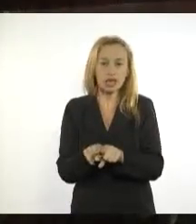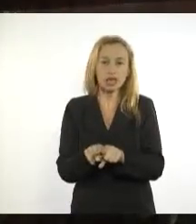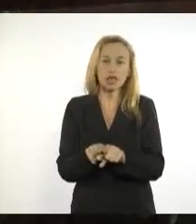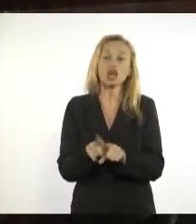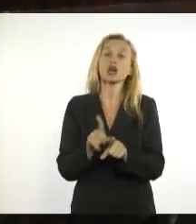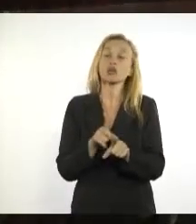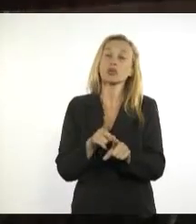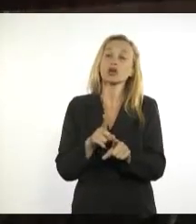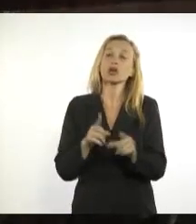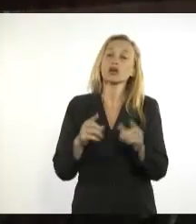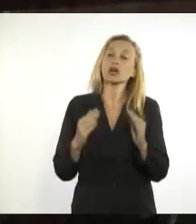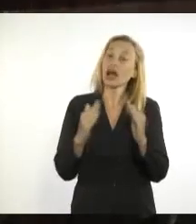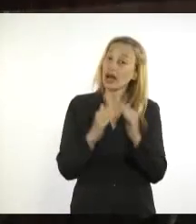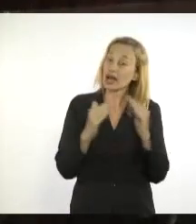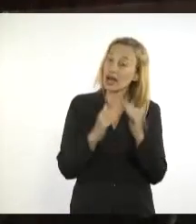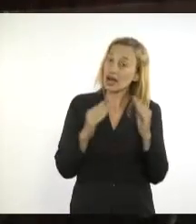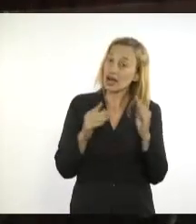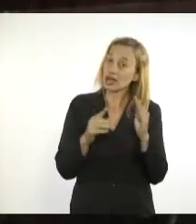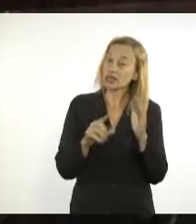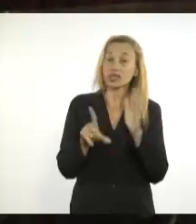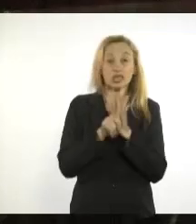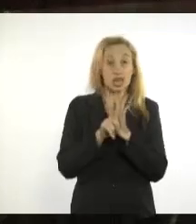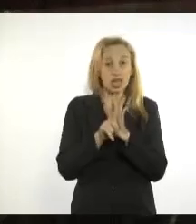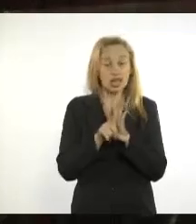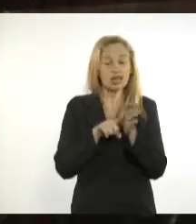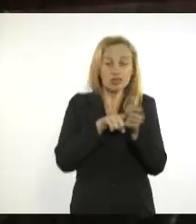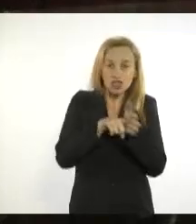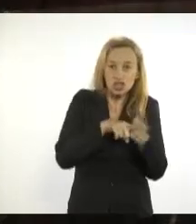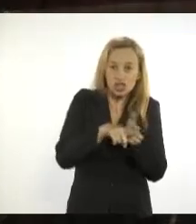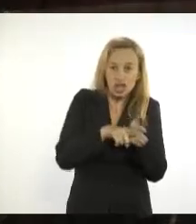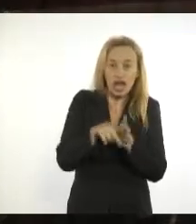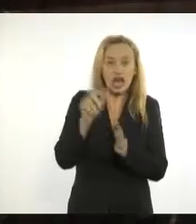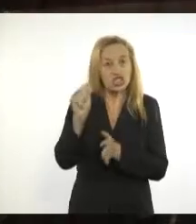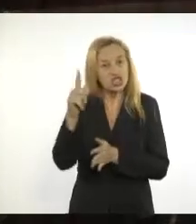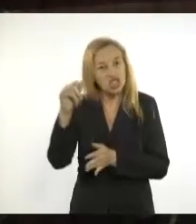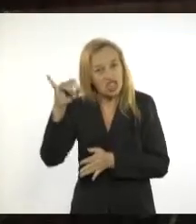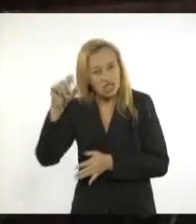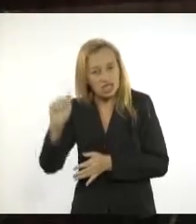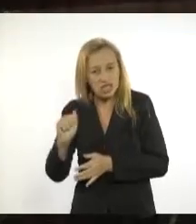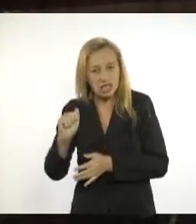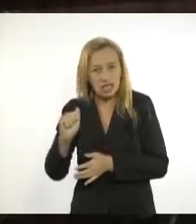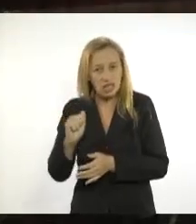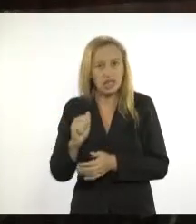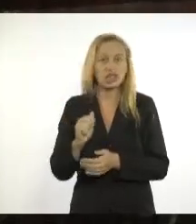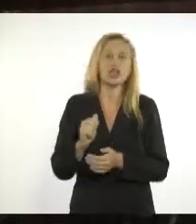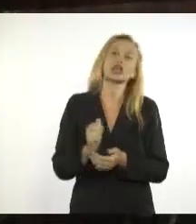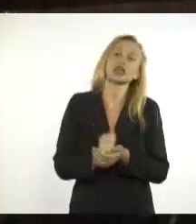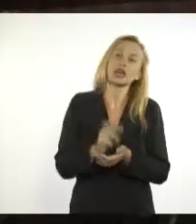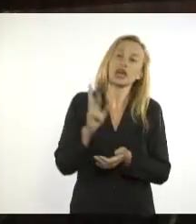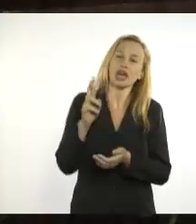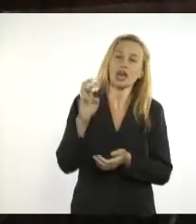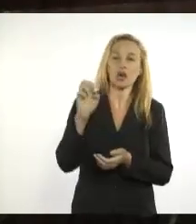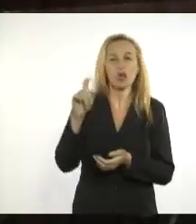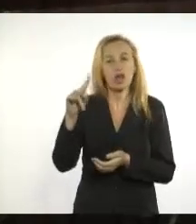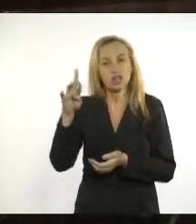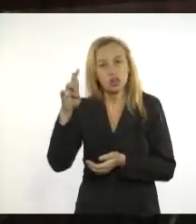casa e a ação da agência reguladora e a observação da